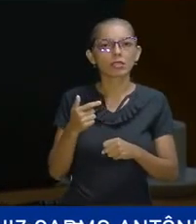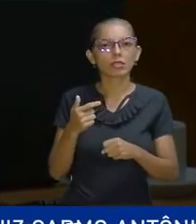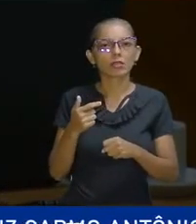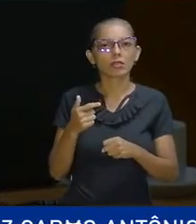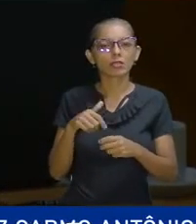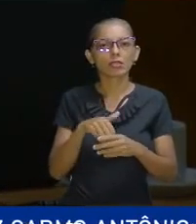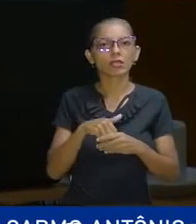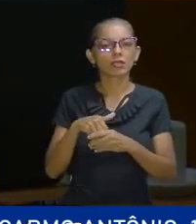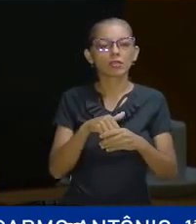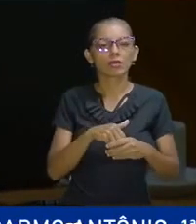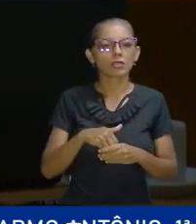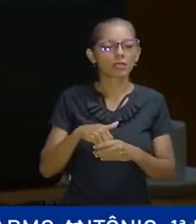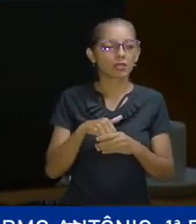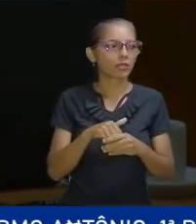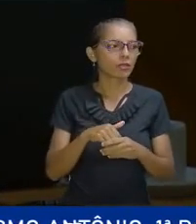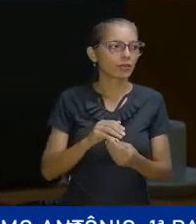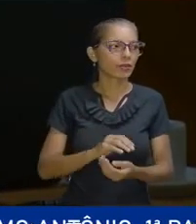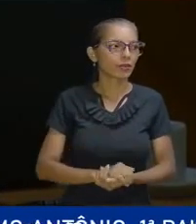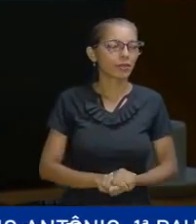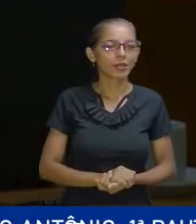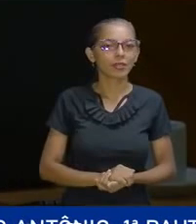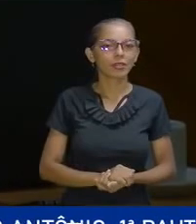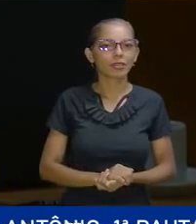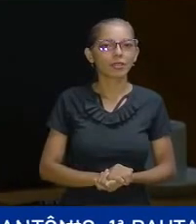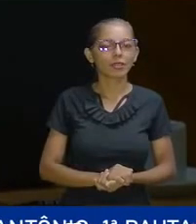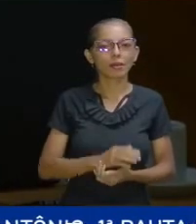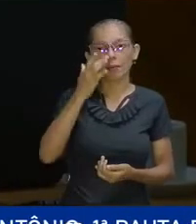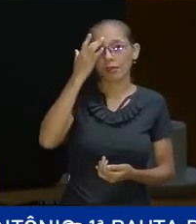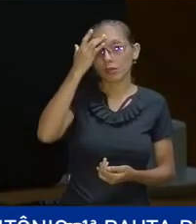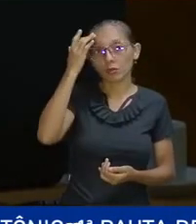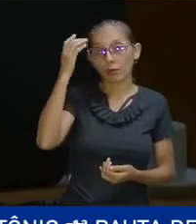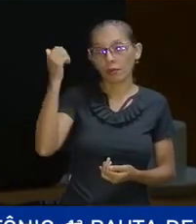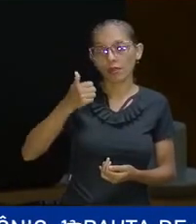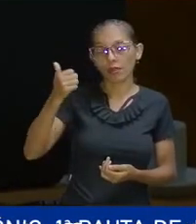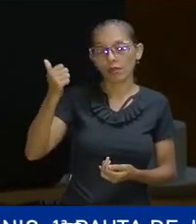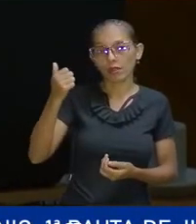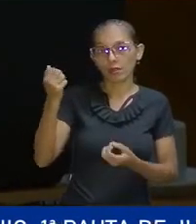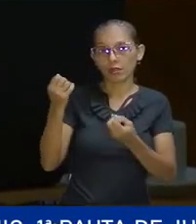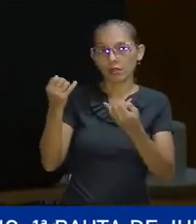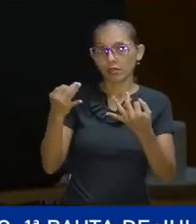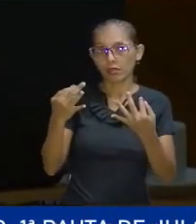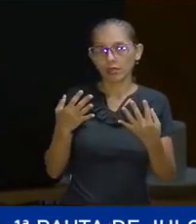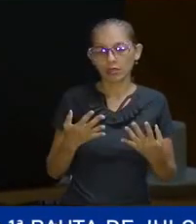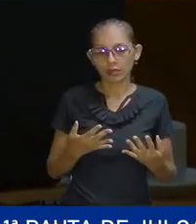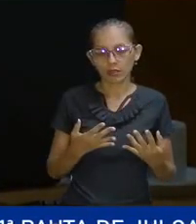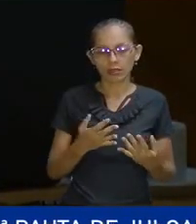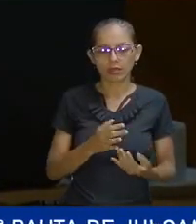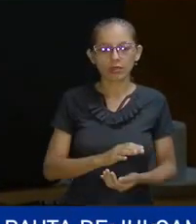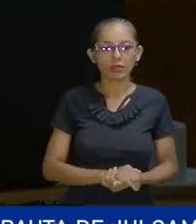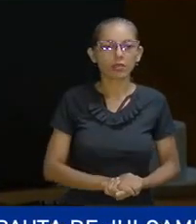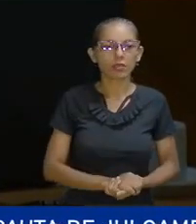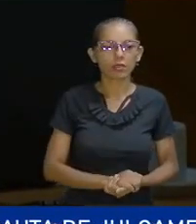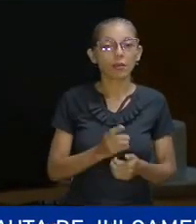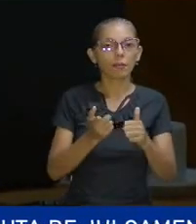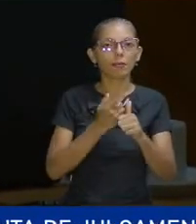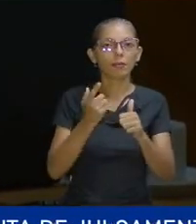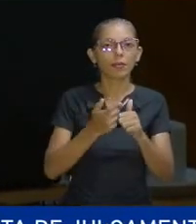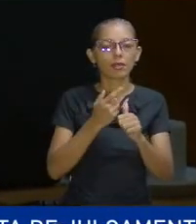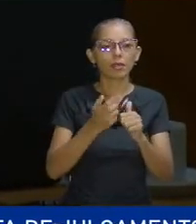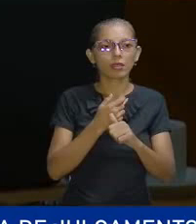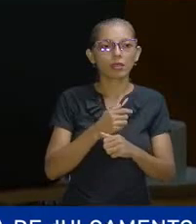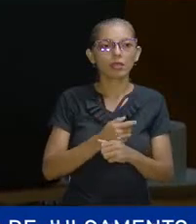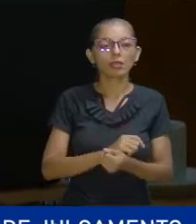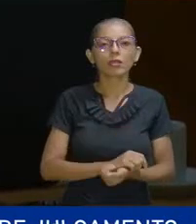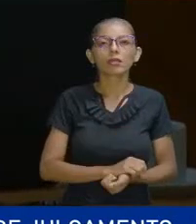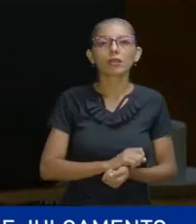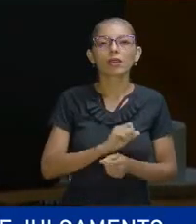Inicialmente, um dos interlocutores demonstra insatisfação com relação a medidas adotadas sobre licitação de carros, bem como pelo fato